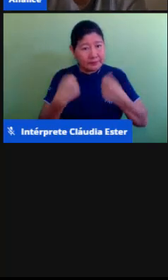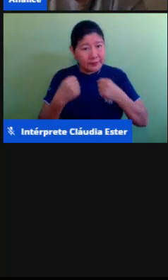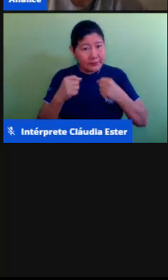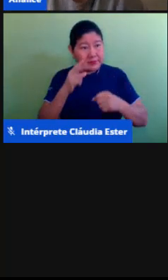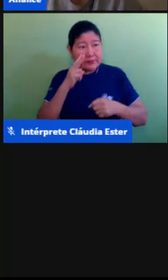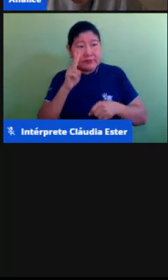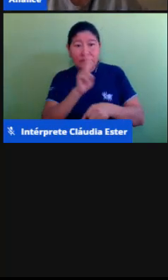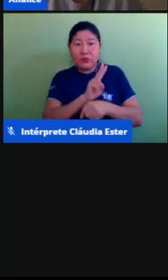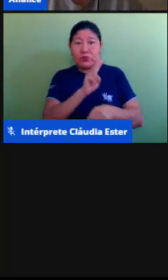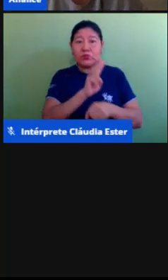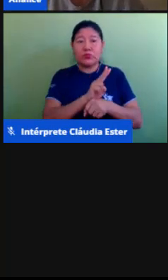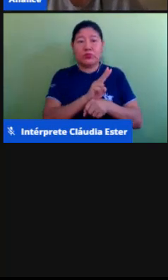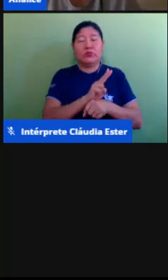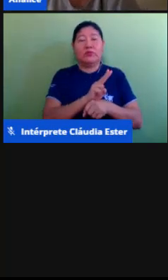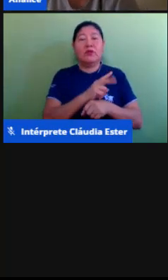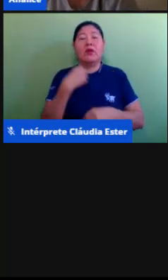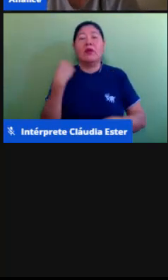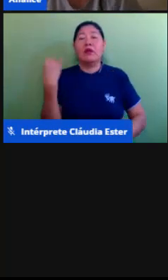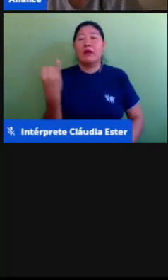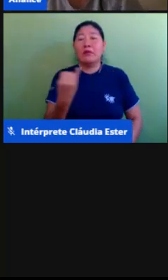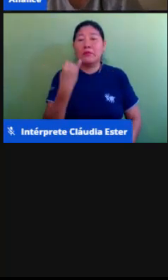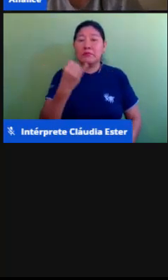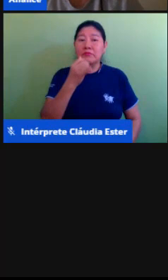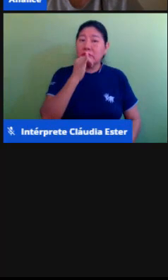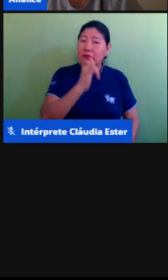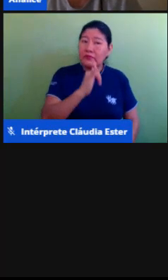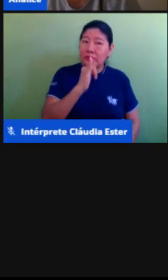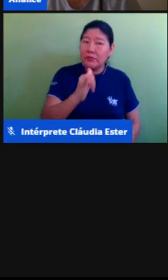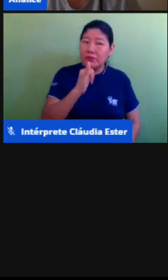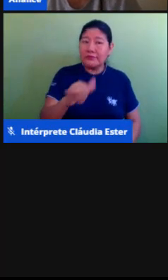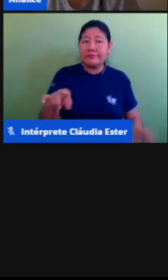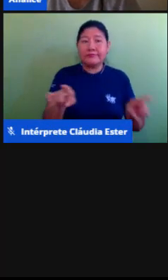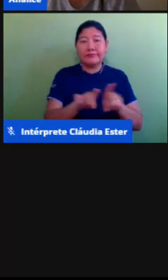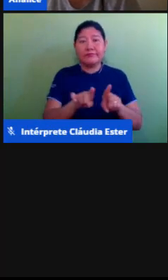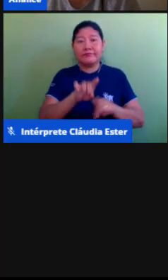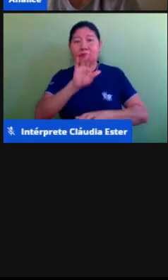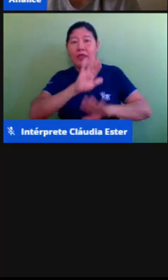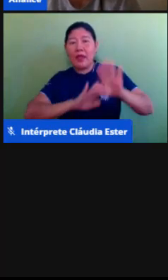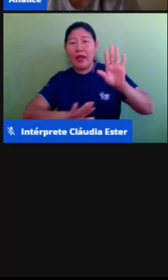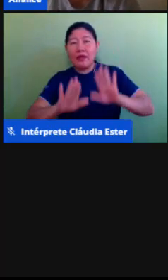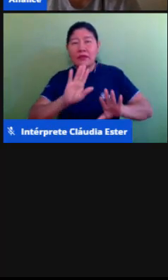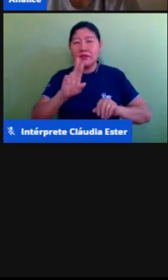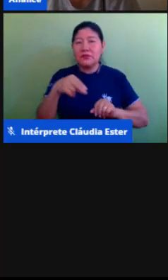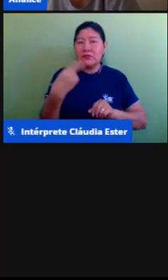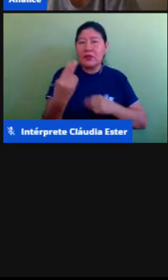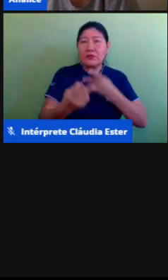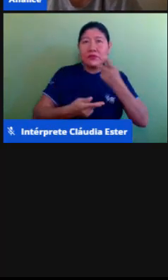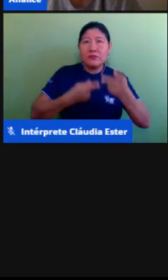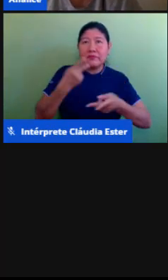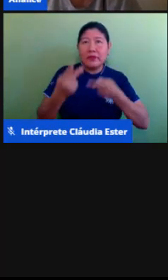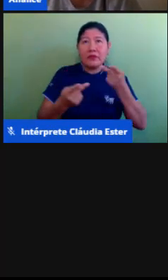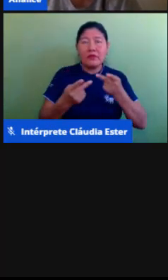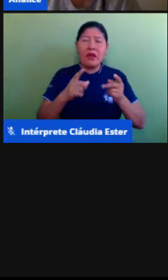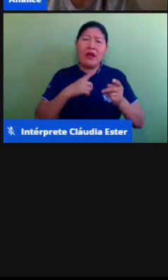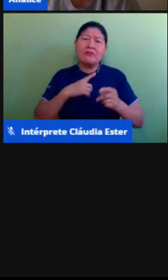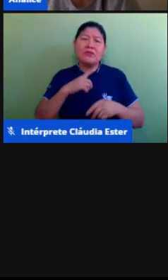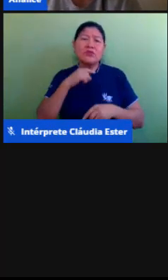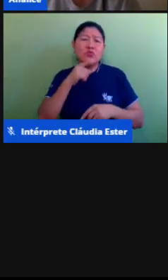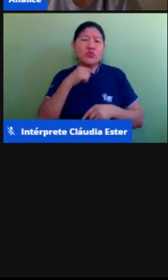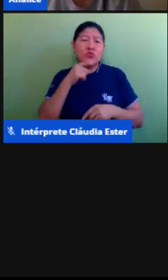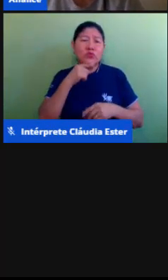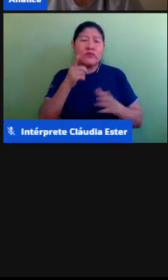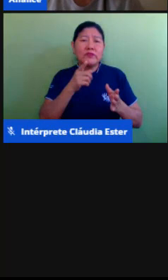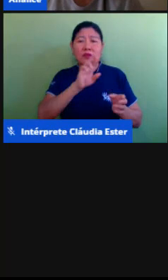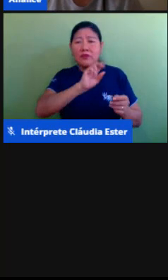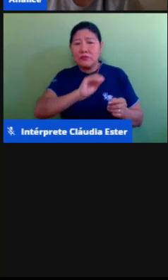coisa importante para falar para vocês, né? Às vezes a gente está falando aqui e surge uma dúvida, então usa o chat aí, ó.